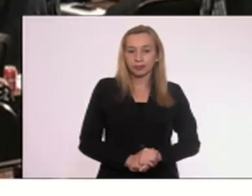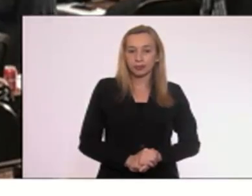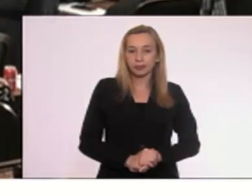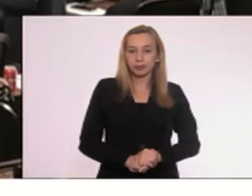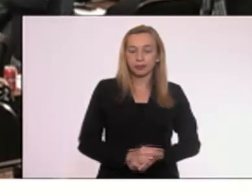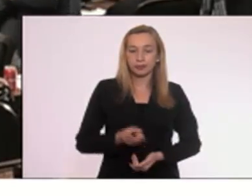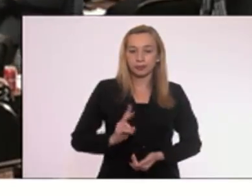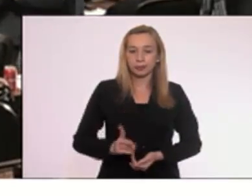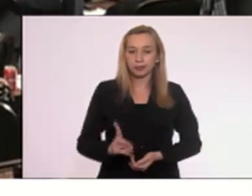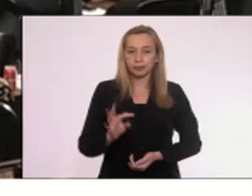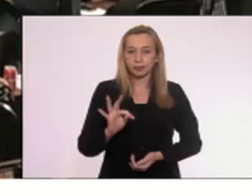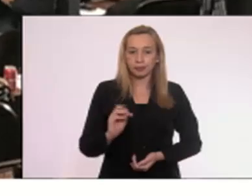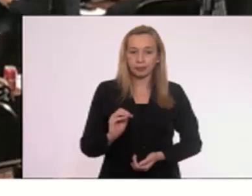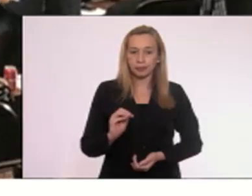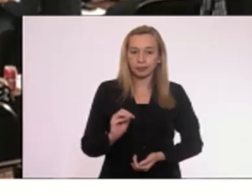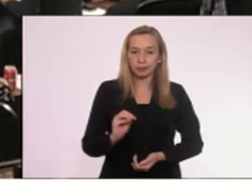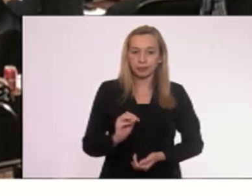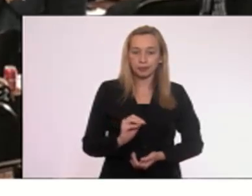mantendo o veto.